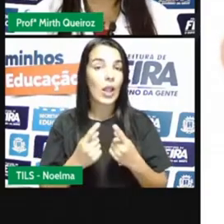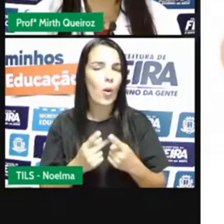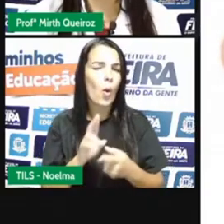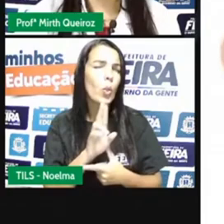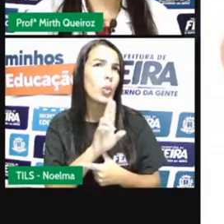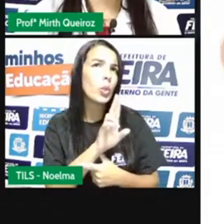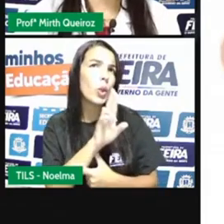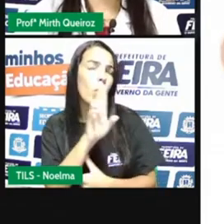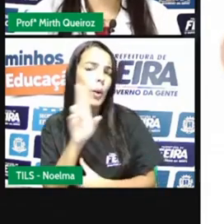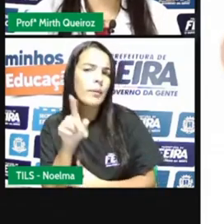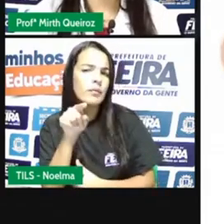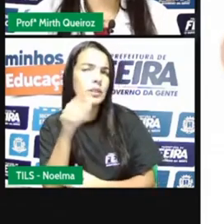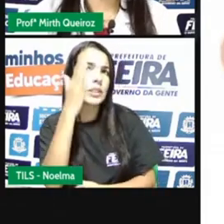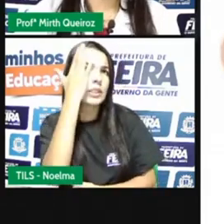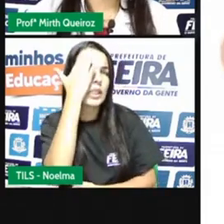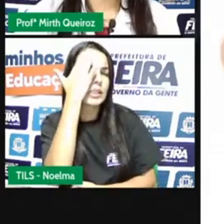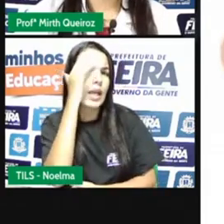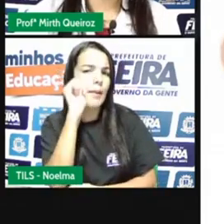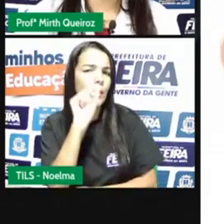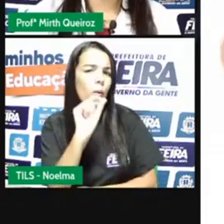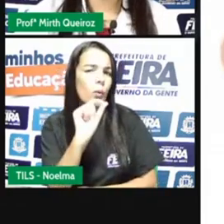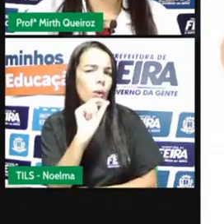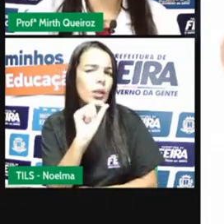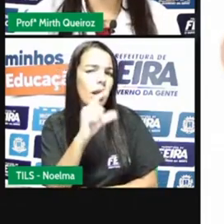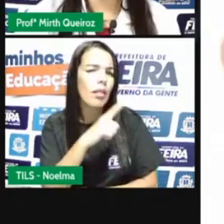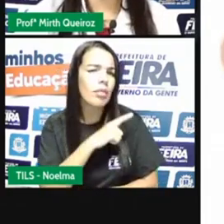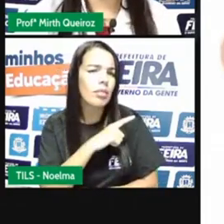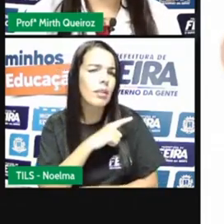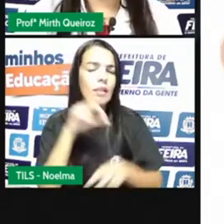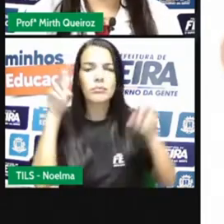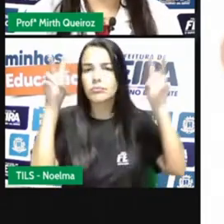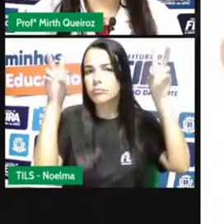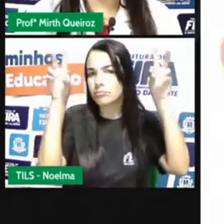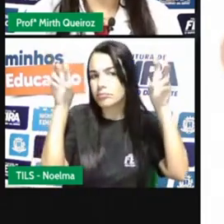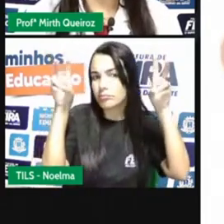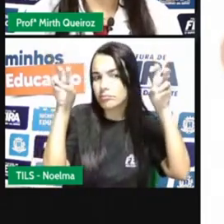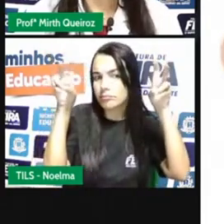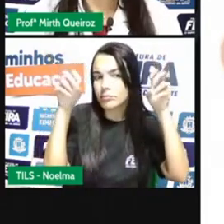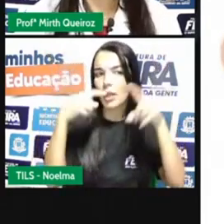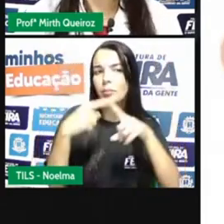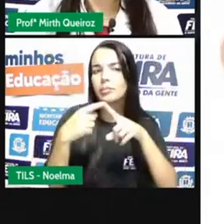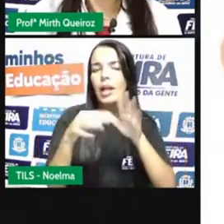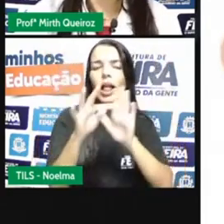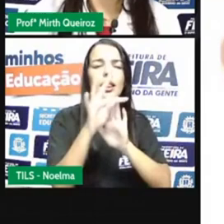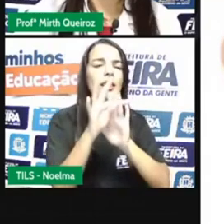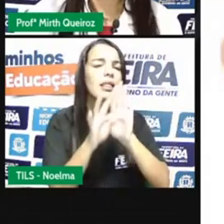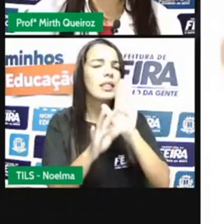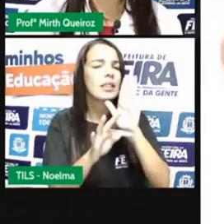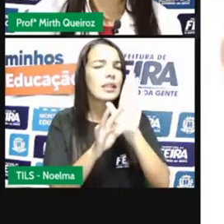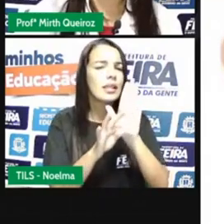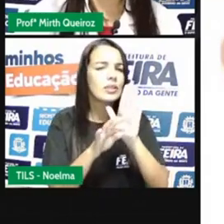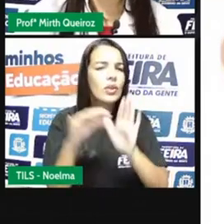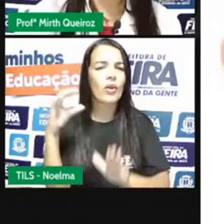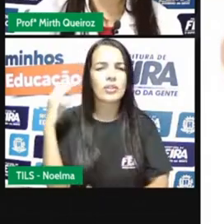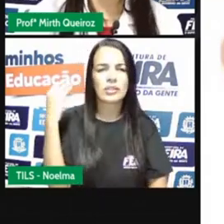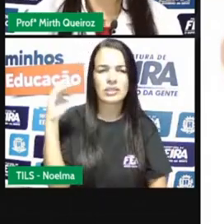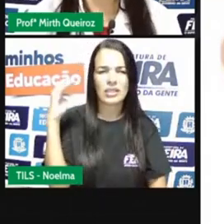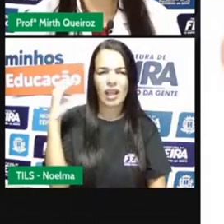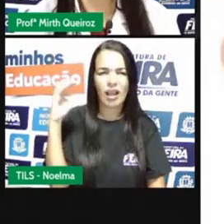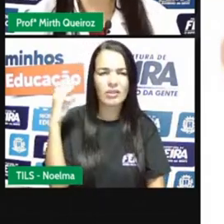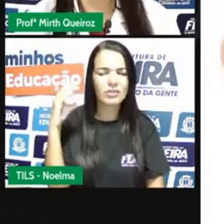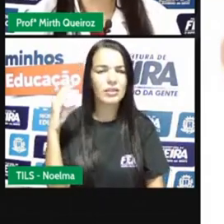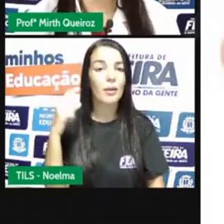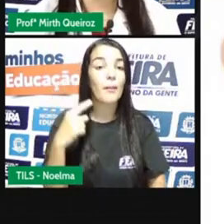Pelo nome, você já deve ter uma noção do que se trata, e que se trata de algo com base